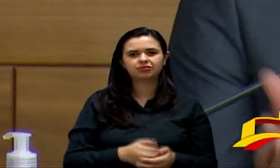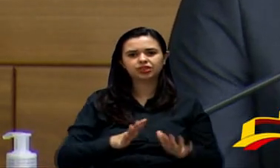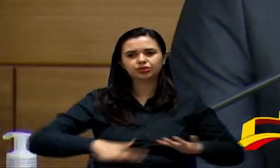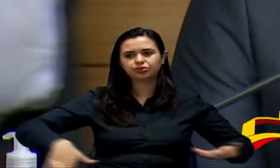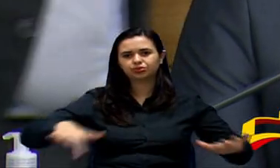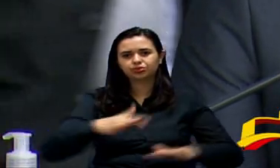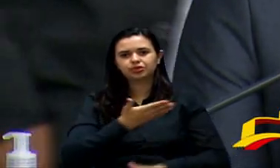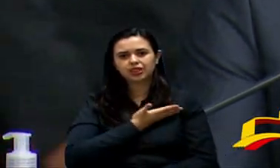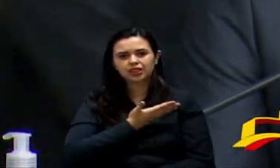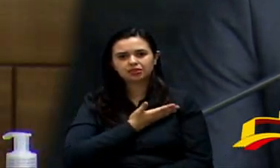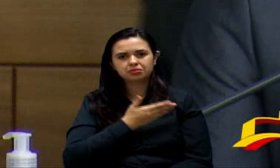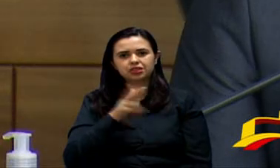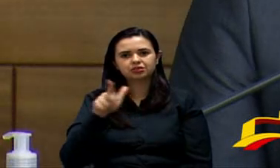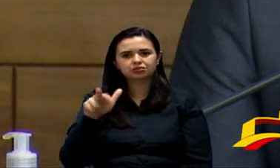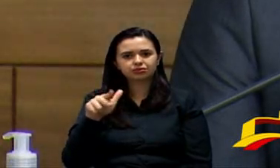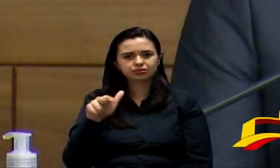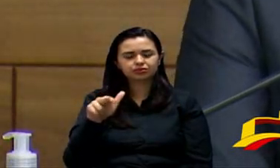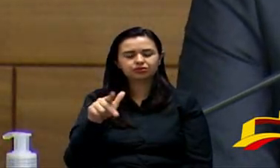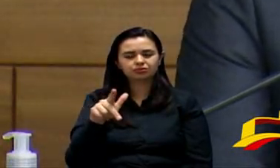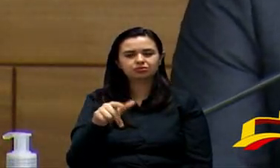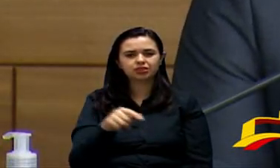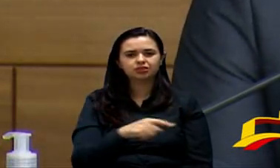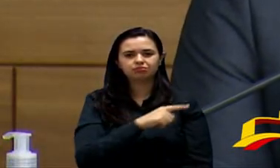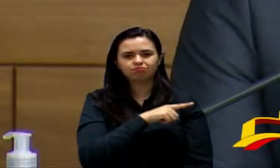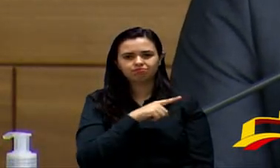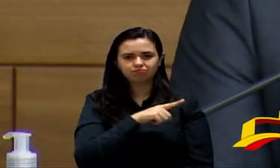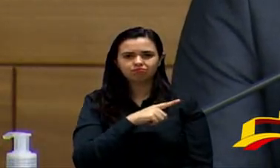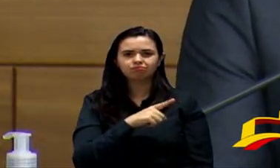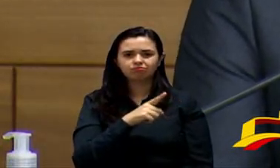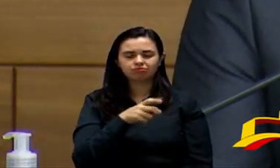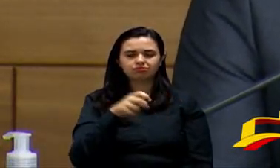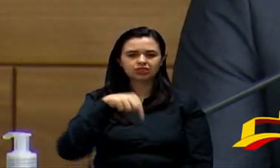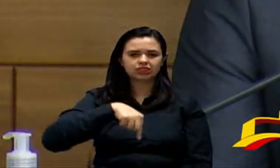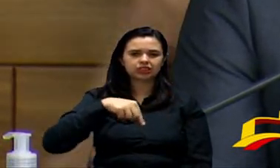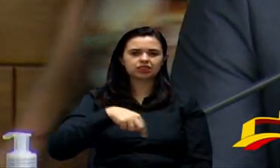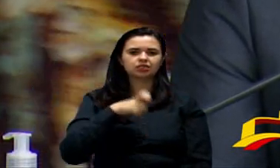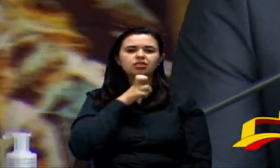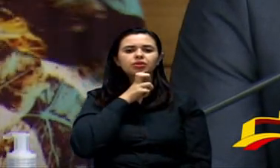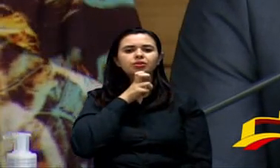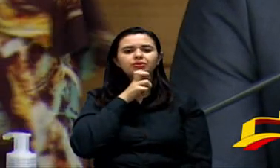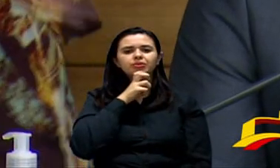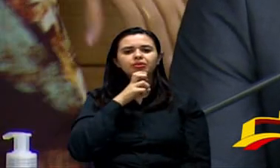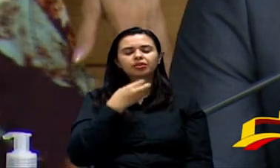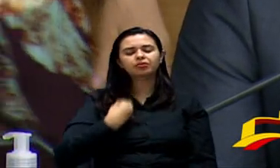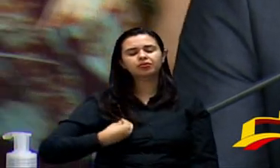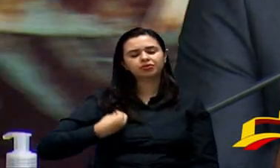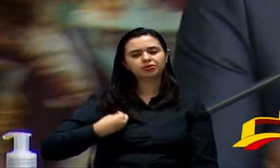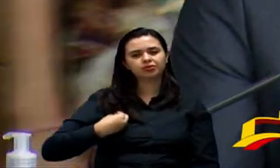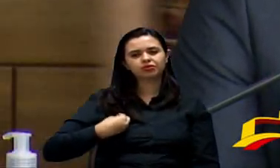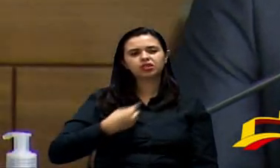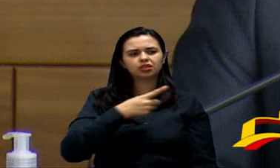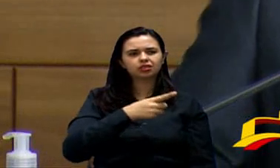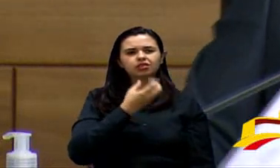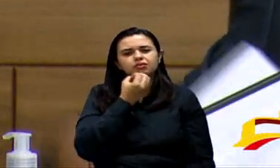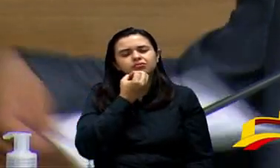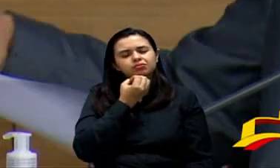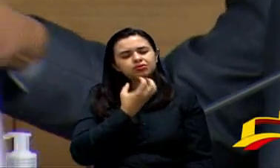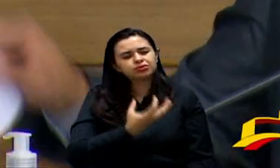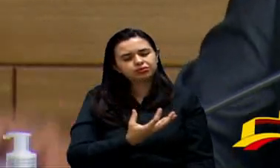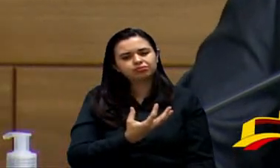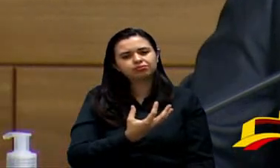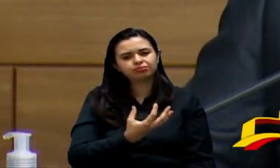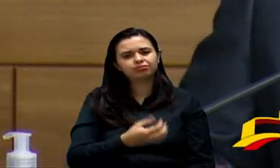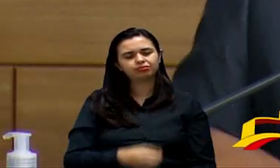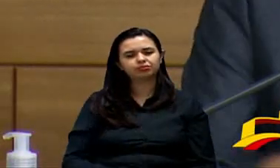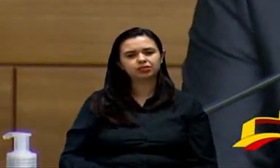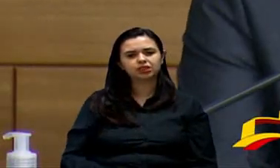ele foi uma pessoa que passou aqui pela nossa querida Sorocaba, nossa querida, né, uma pessoa muito boa, e desejo, né,